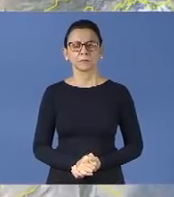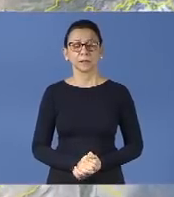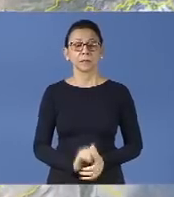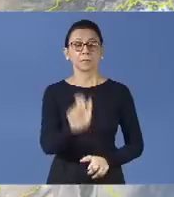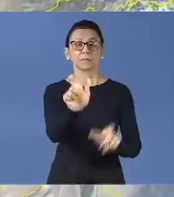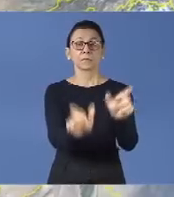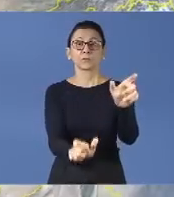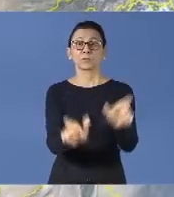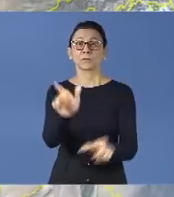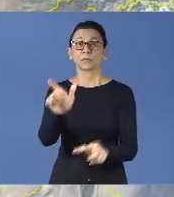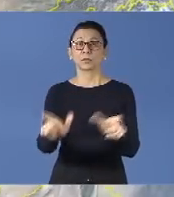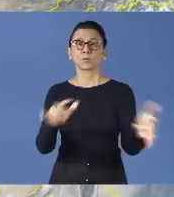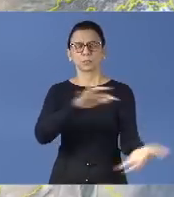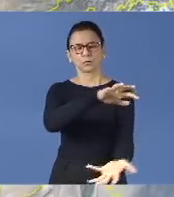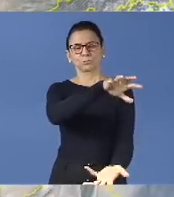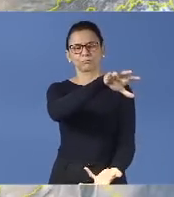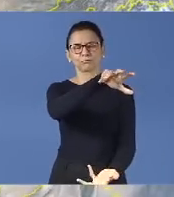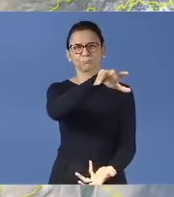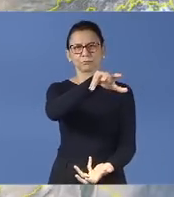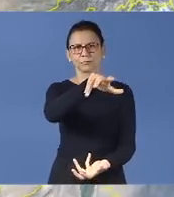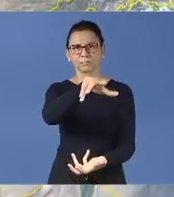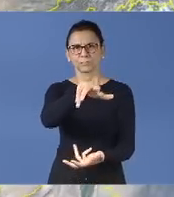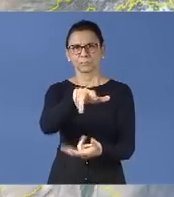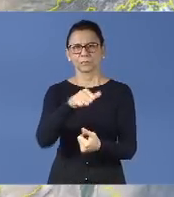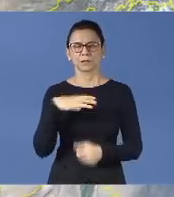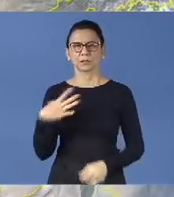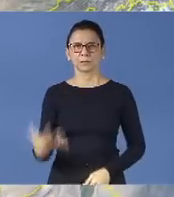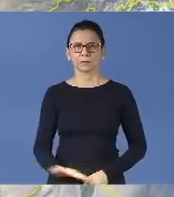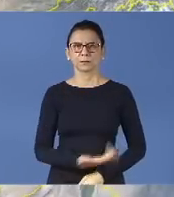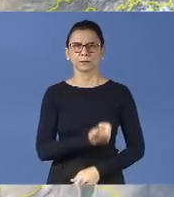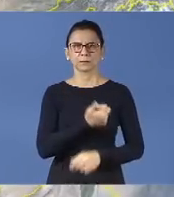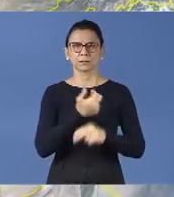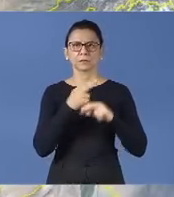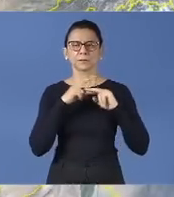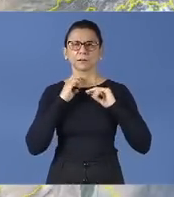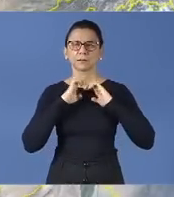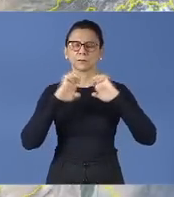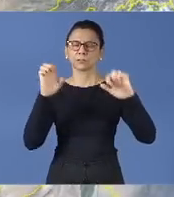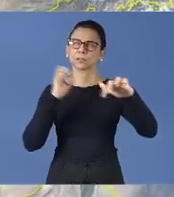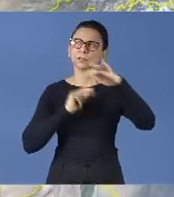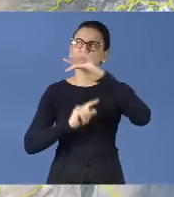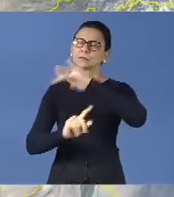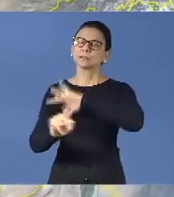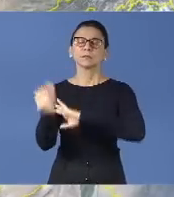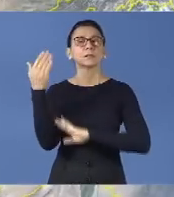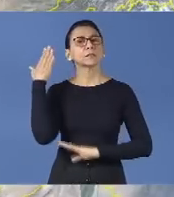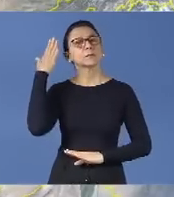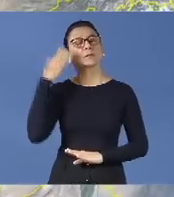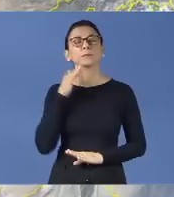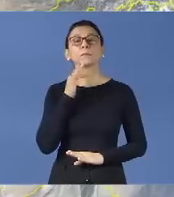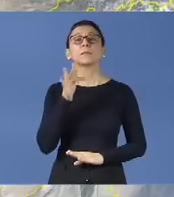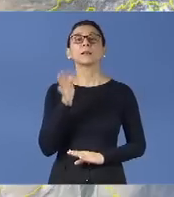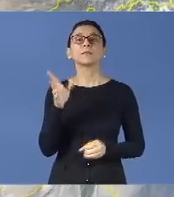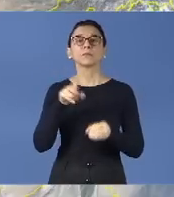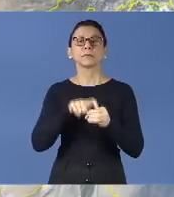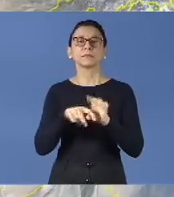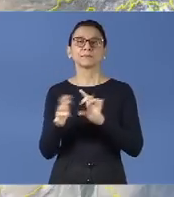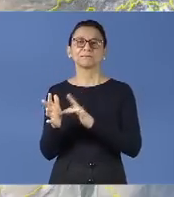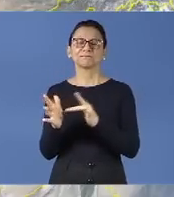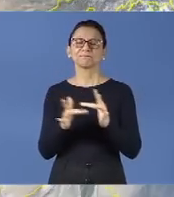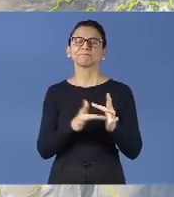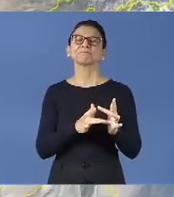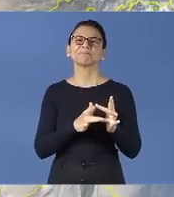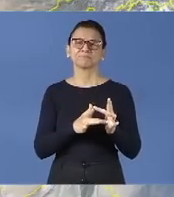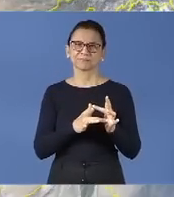Pessoas de todas as partes do mundo têm sido alcançadas pelo Evangelho Eterno e pela mensagem da breve volta do